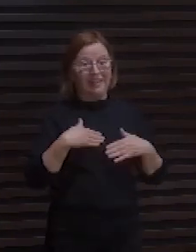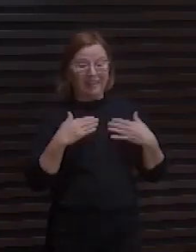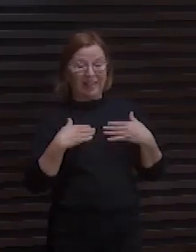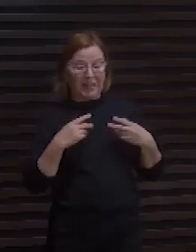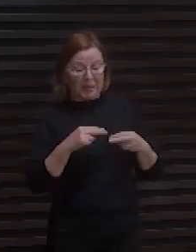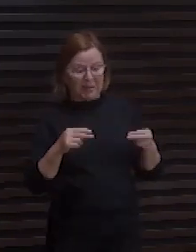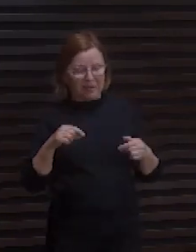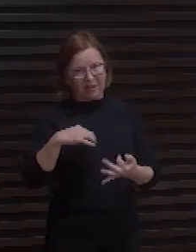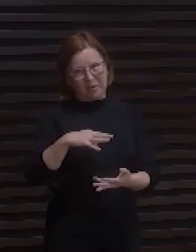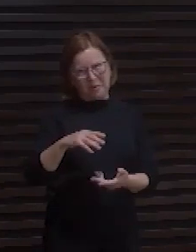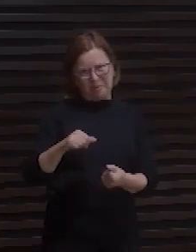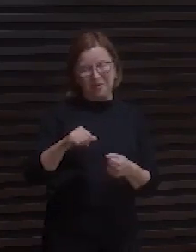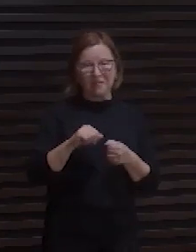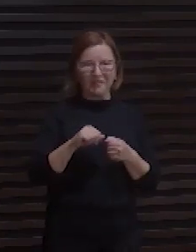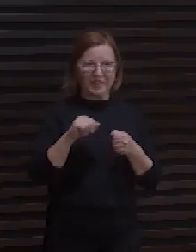mundo, de